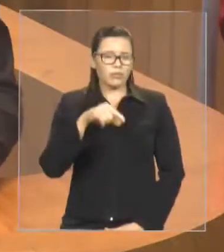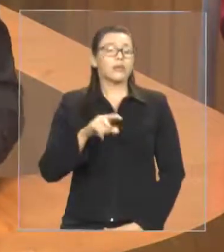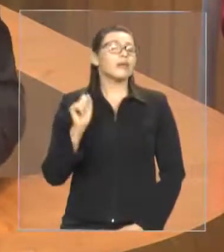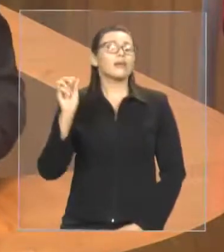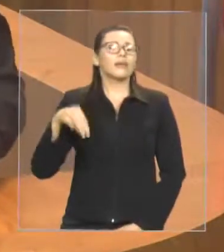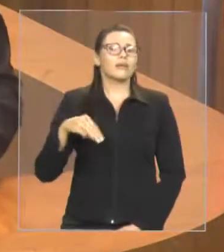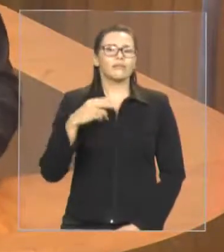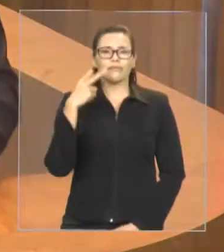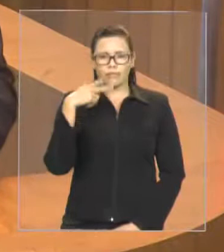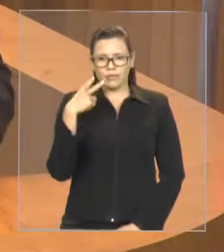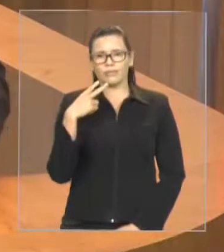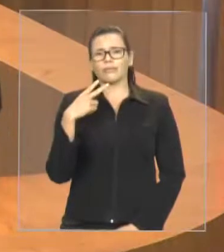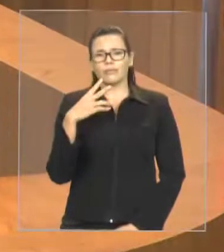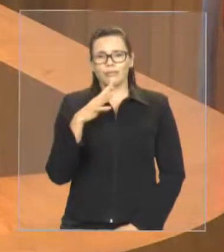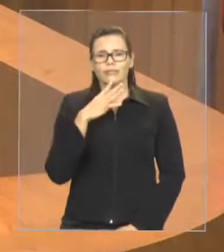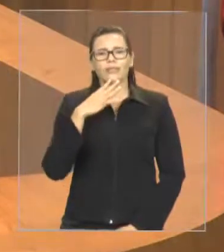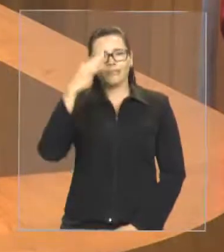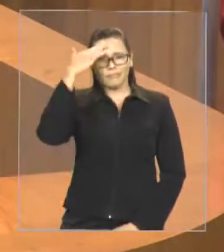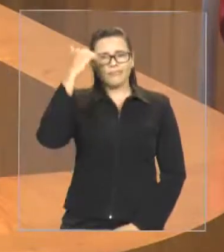vereadores, esses sim,